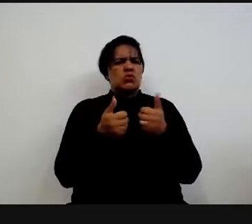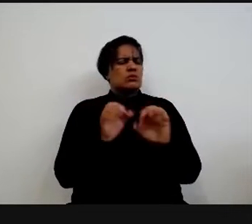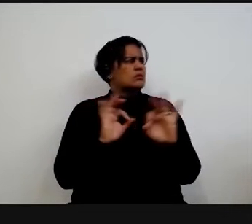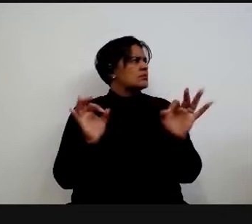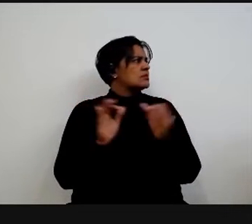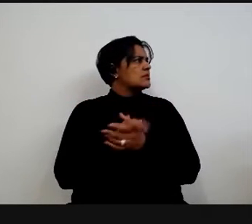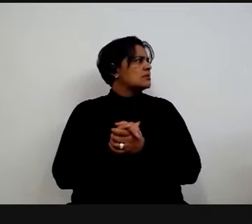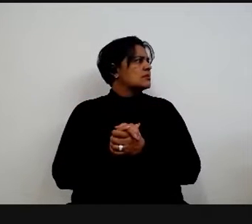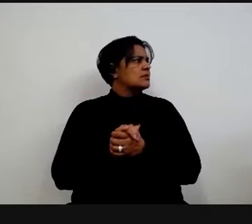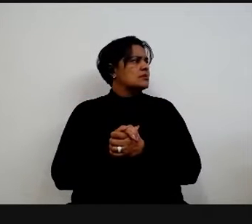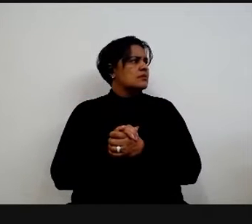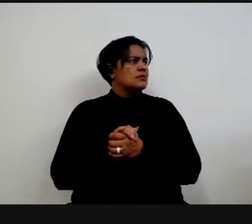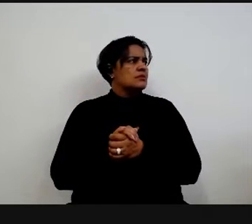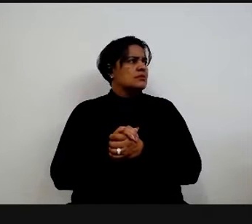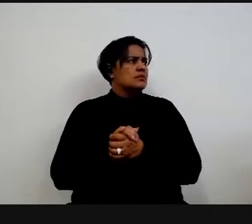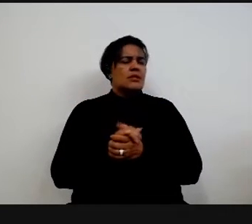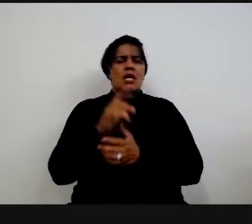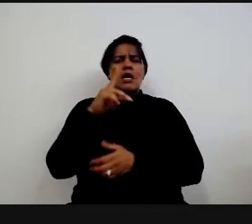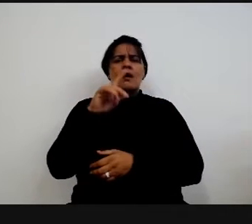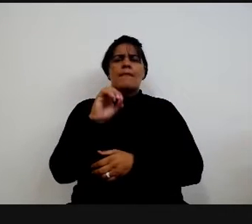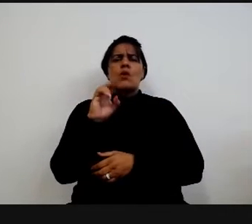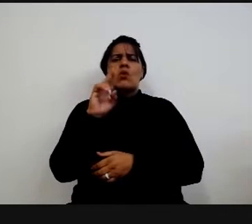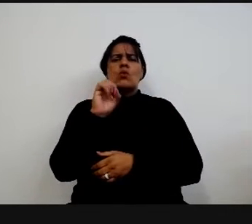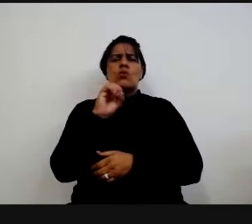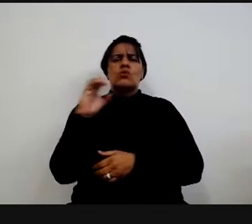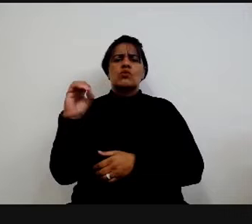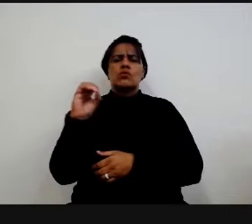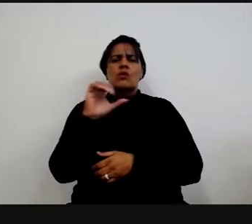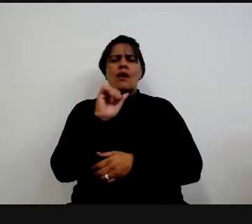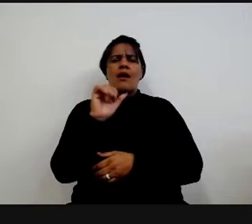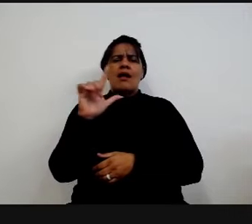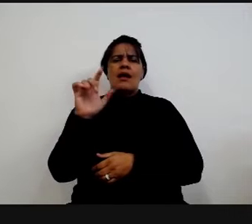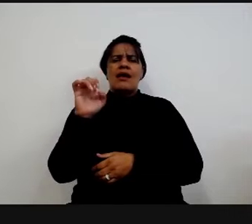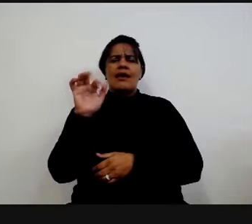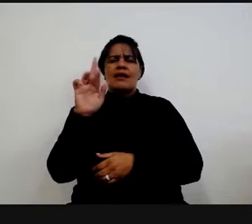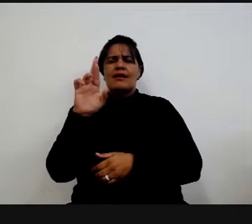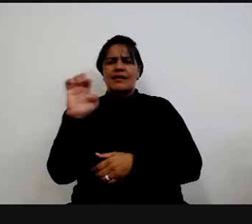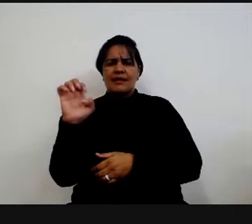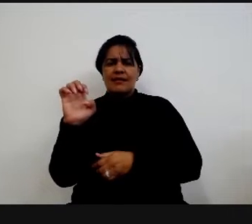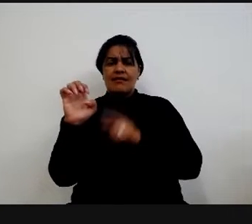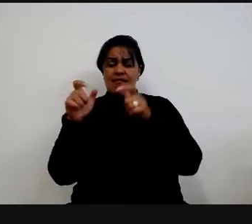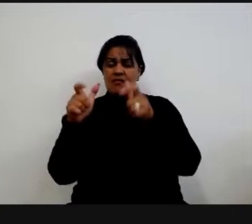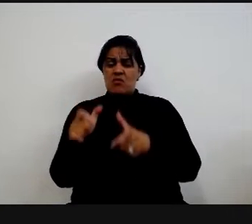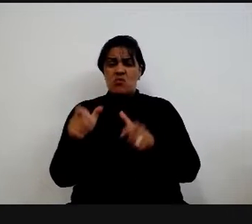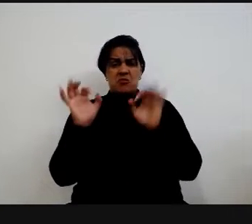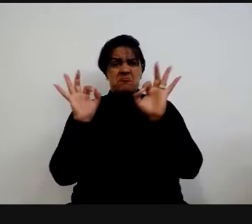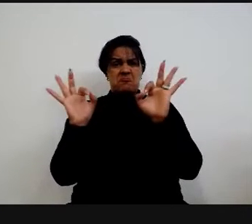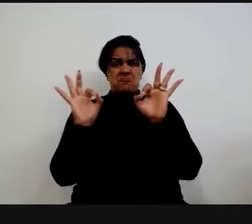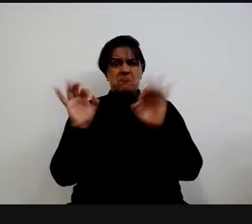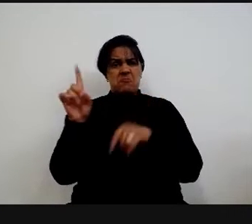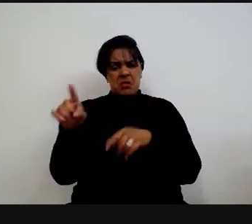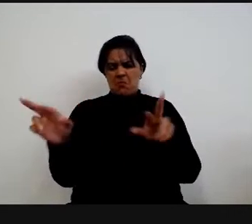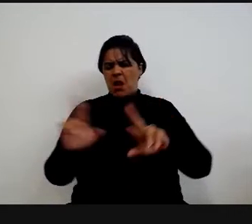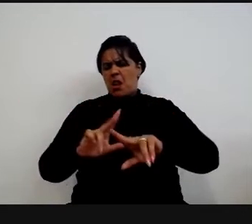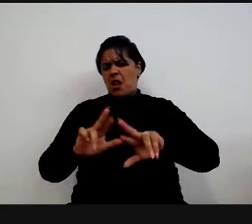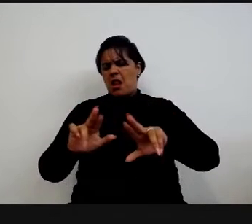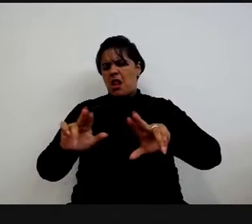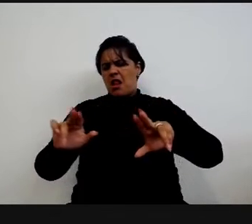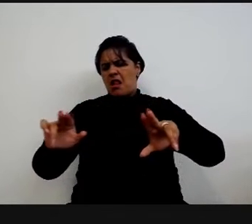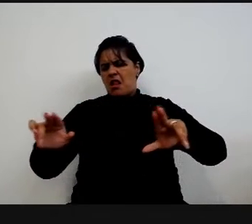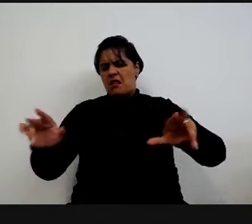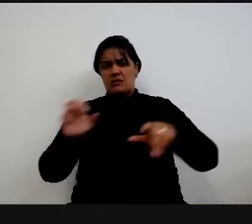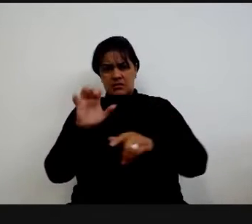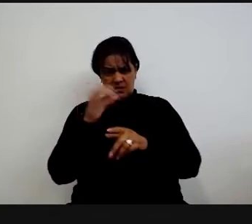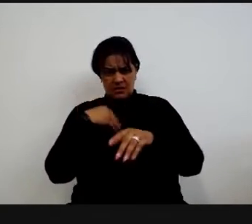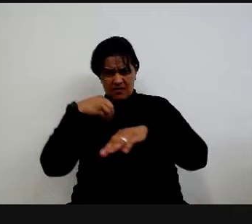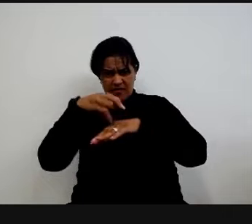médias. Pouso Alegre, que hoje virou a cidade, a capital da cidadania brasileira. Tem várias. Se a gente for